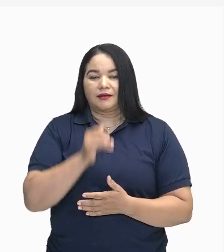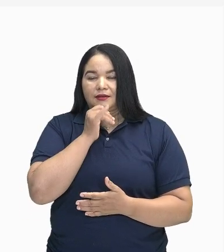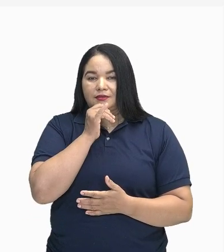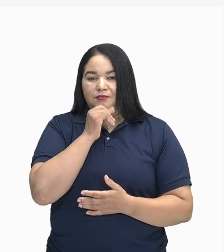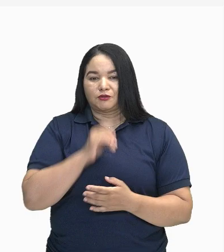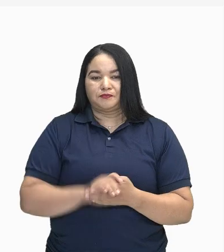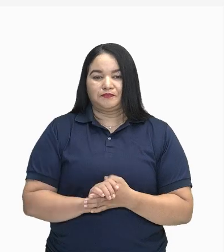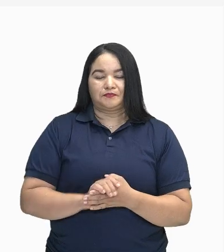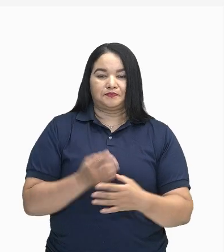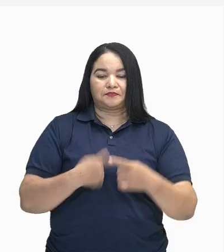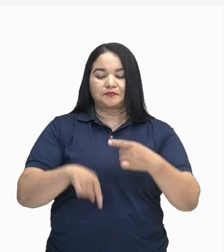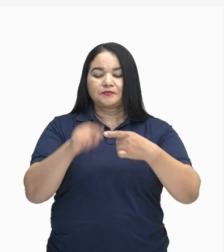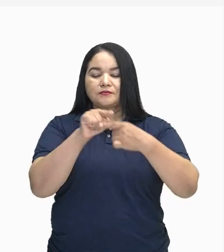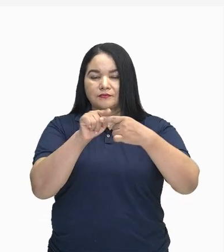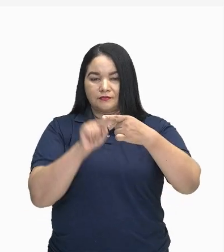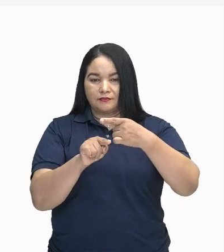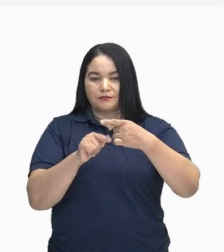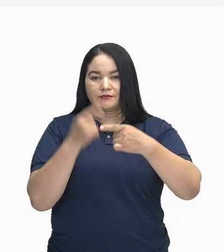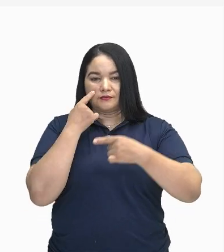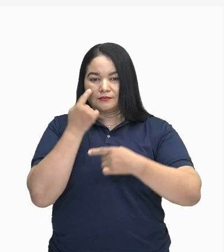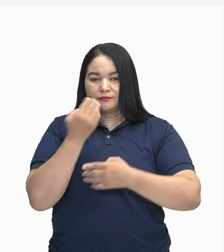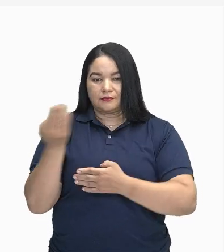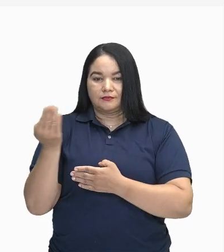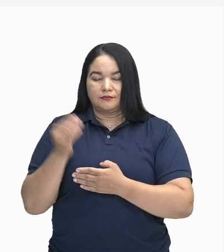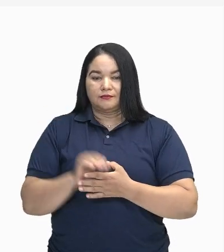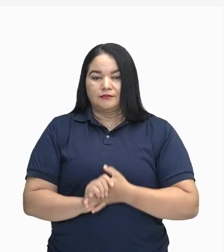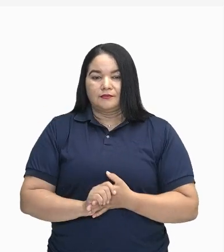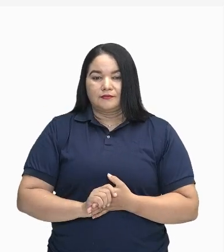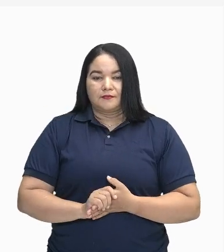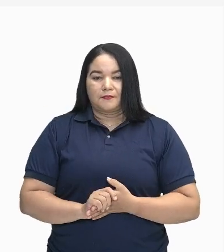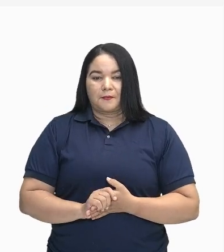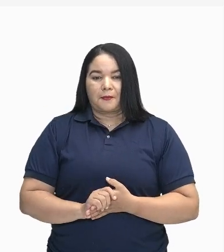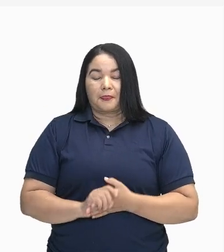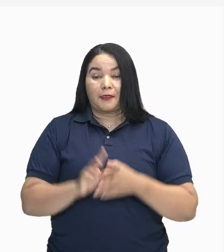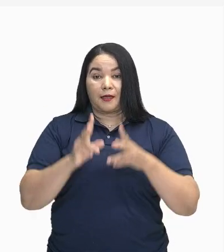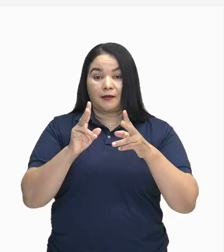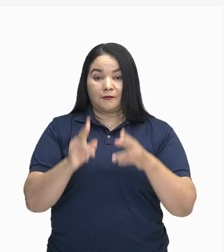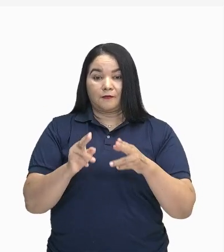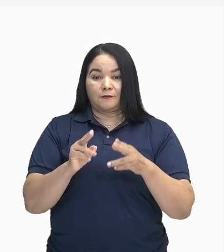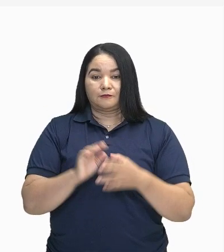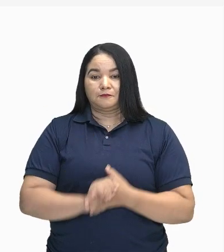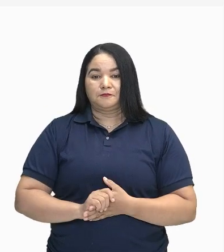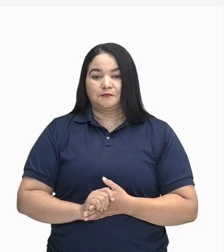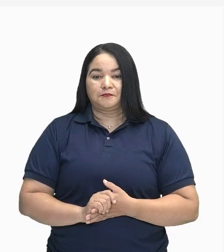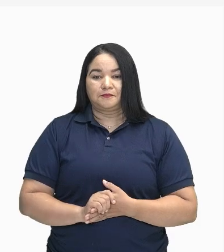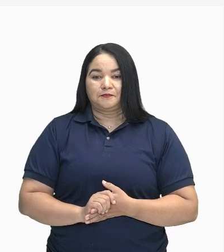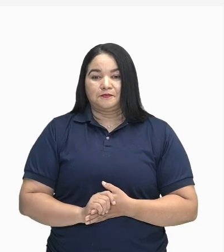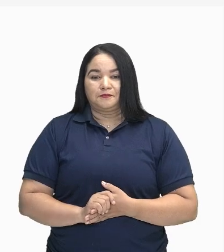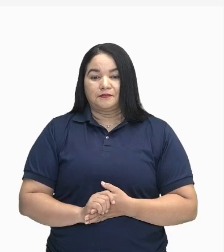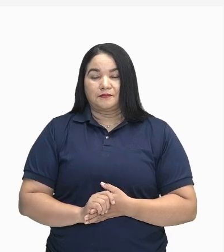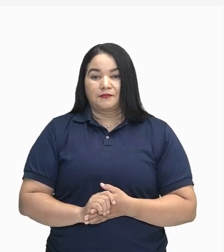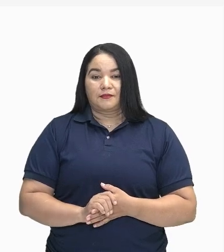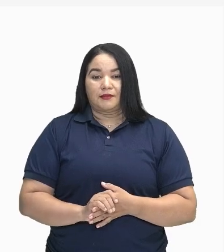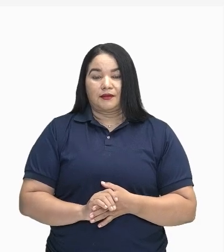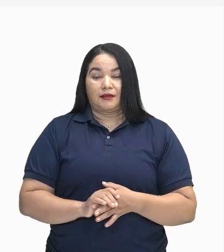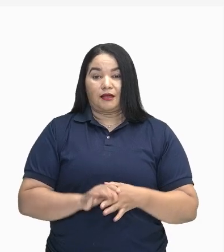razão, que é o que nós vamos calcular, ela é igual ao tamanho